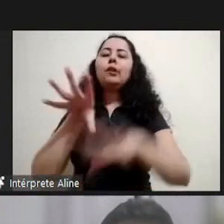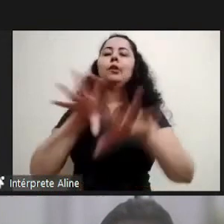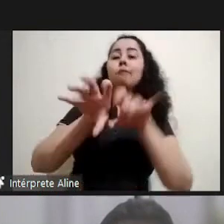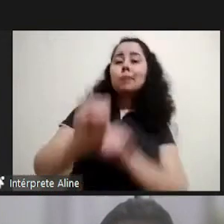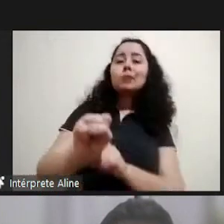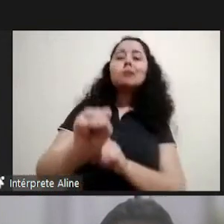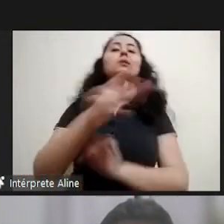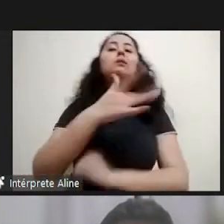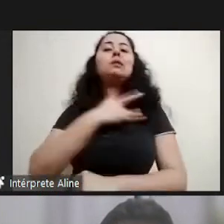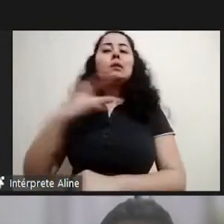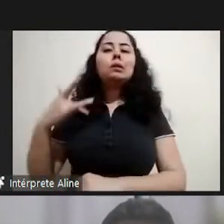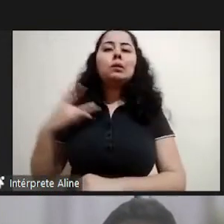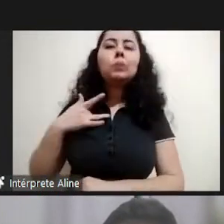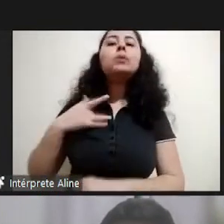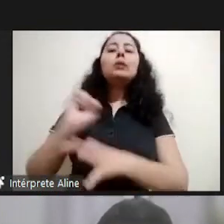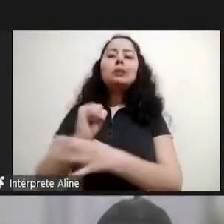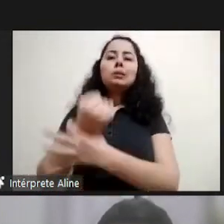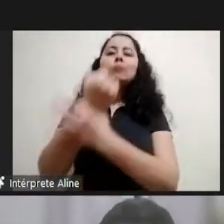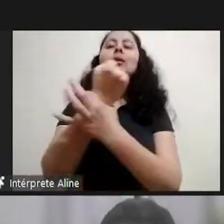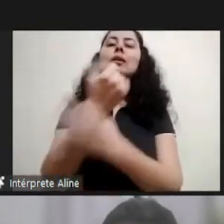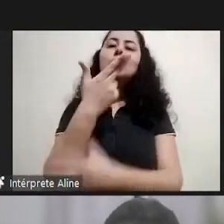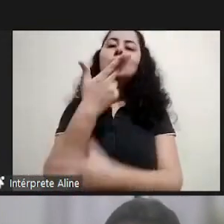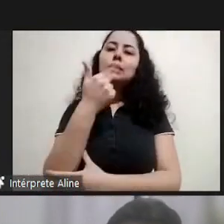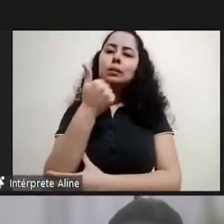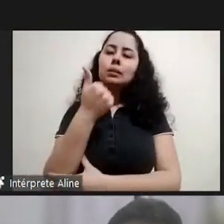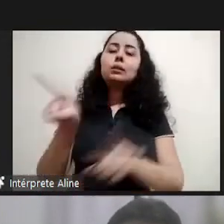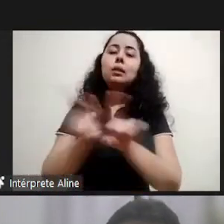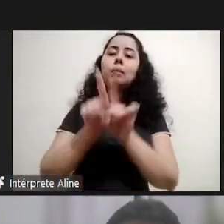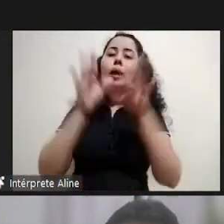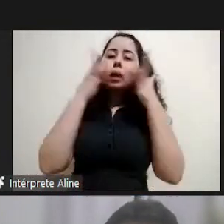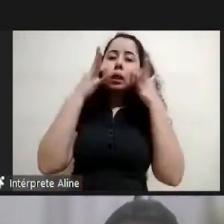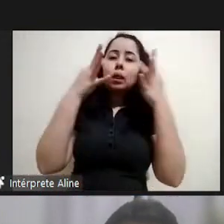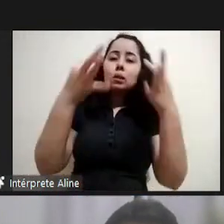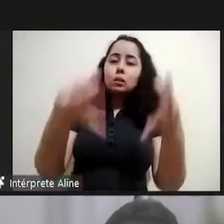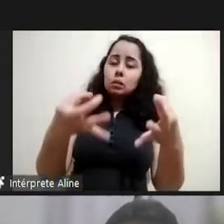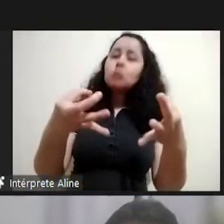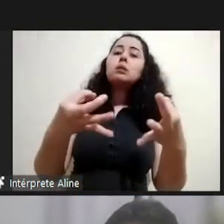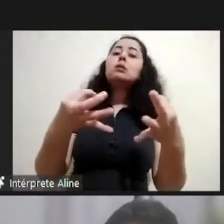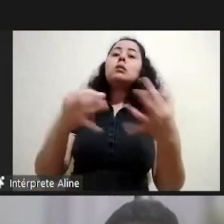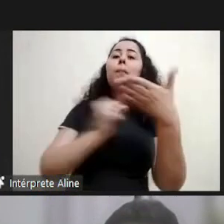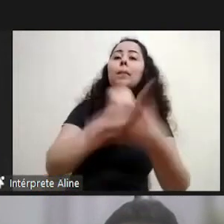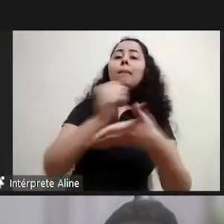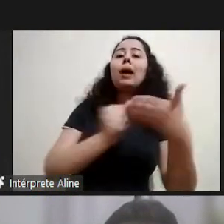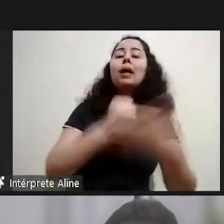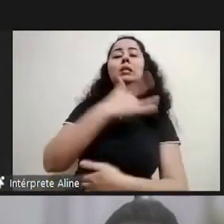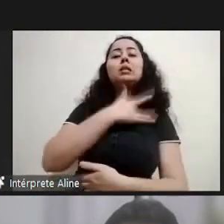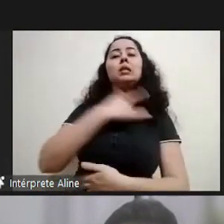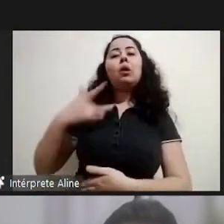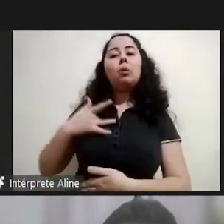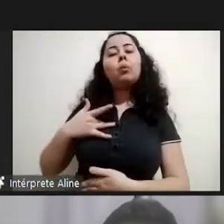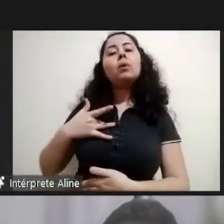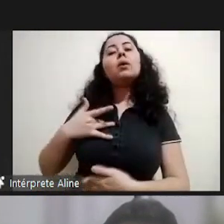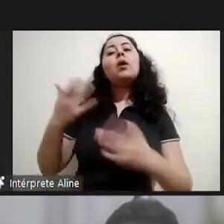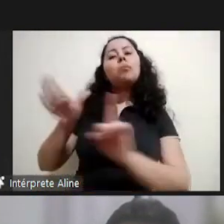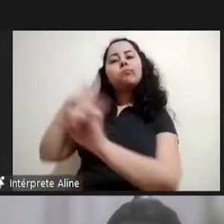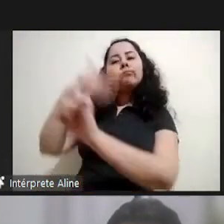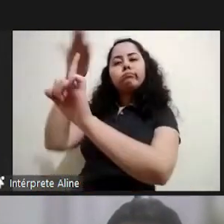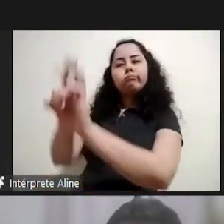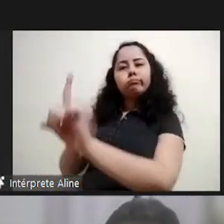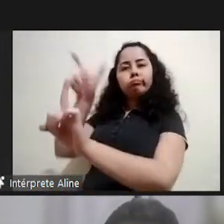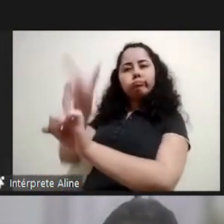e Nutricional e Atenção Básica à Saúde. Fica aqui a nossa homenagem à professora Nízia Araújo Vieira Almeida.